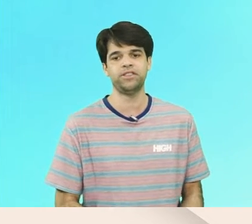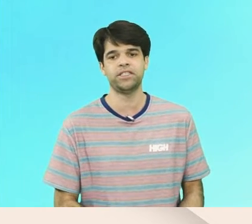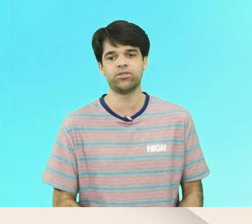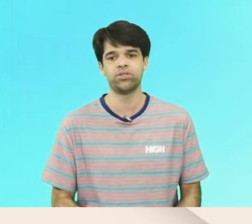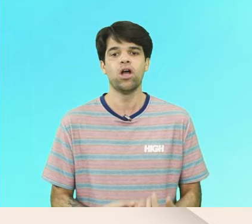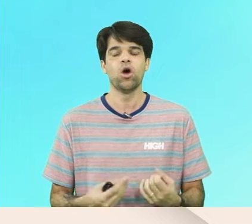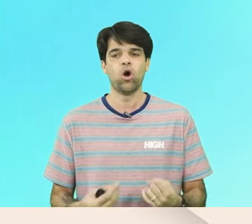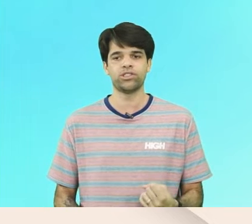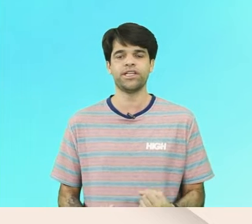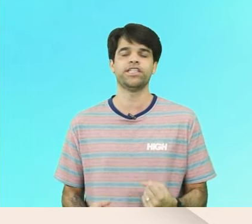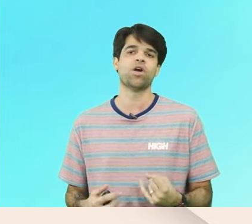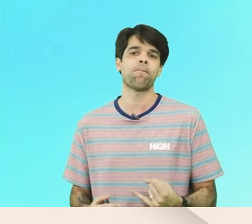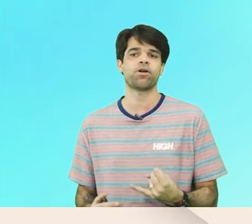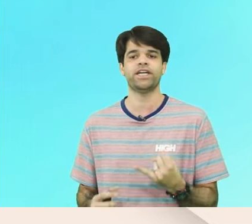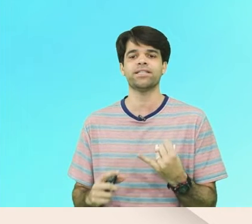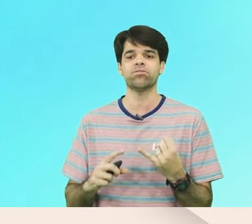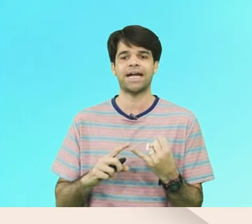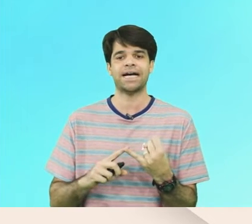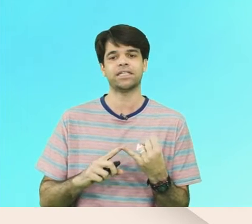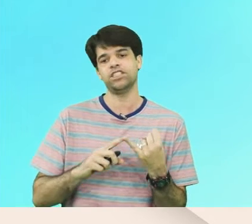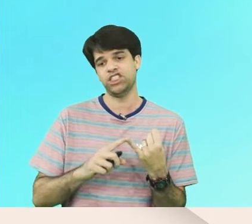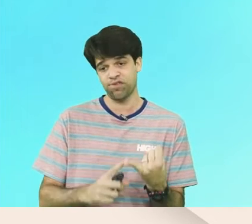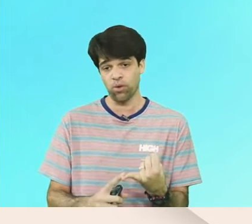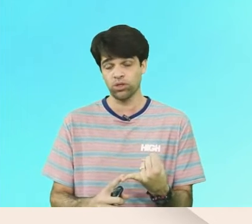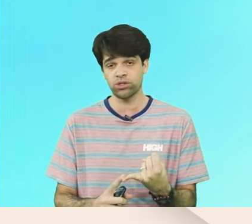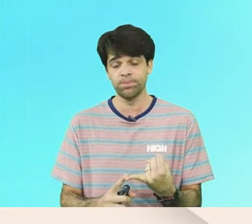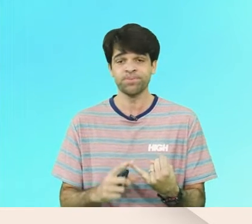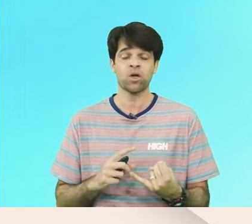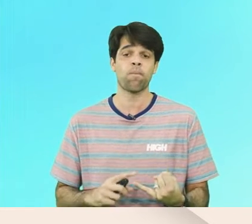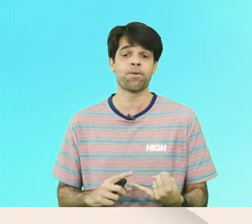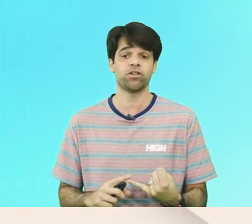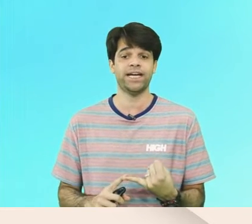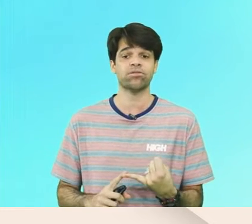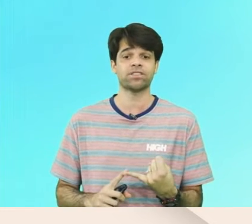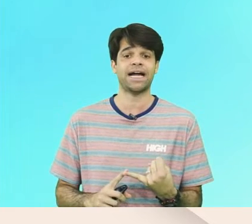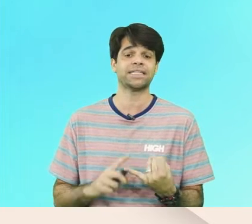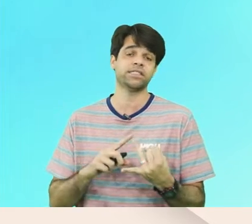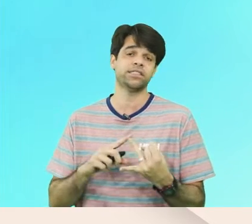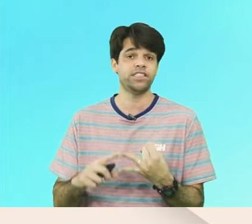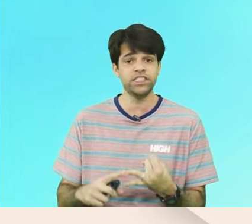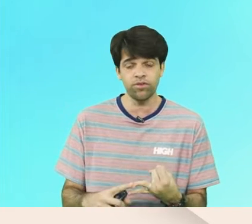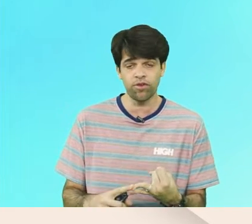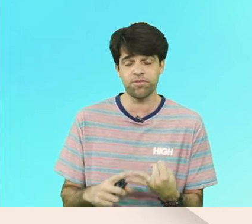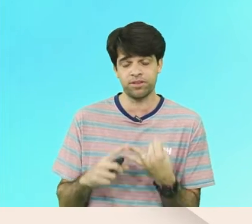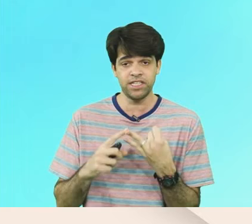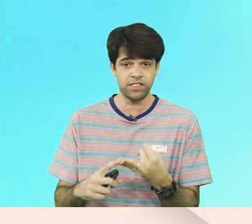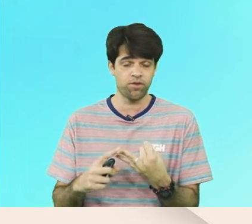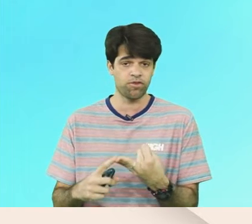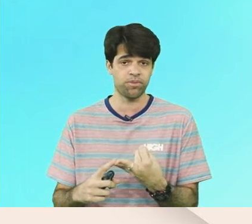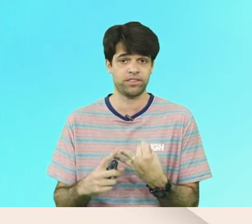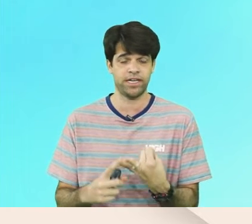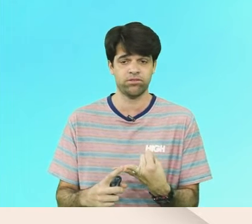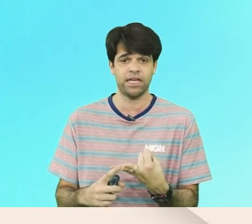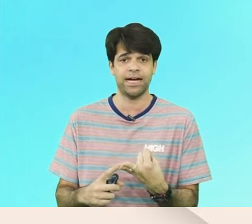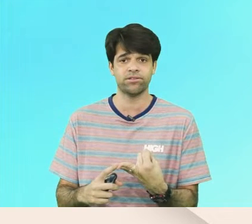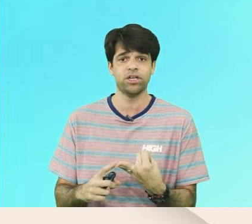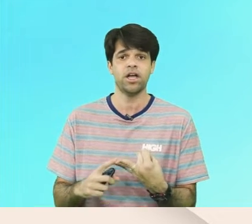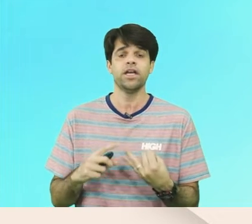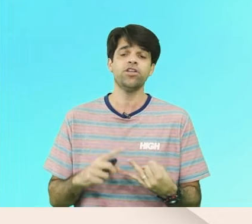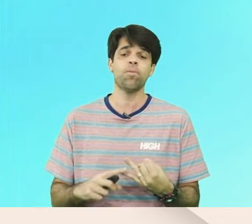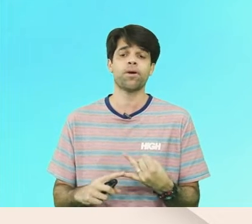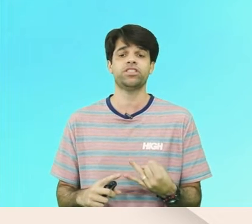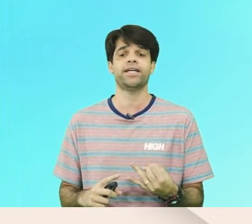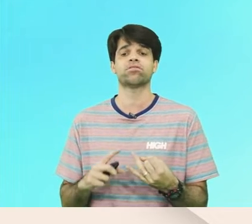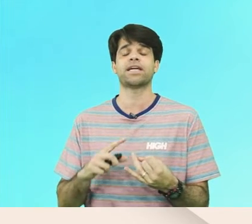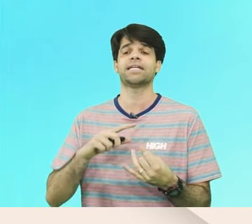de recursos finitos. Ou seja, um projeto trata de esforço, um projeto trata de desenvolvimento de